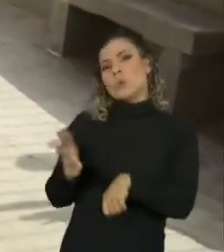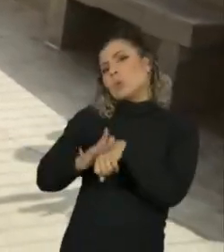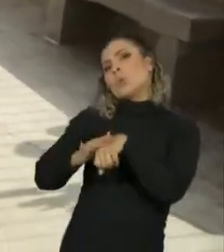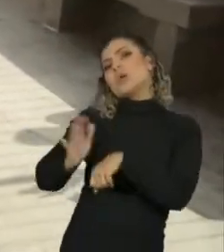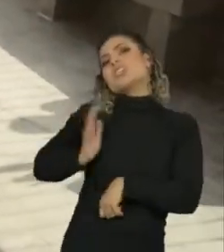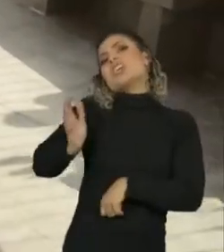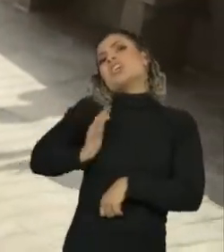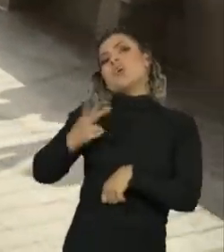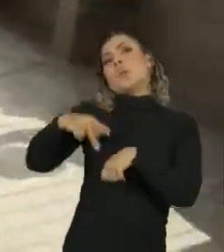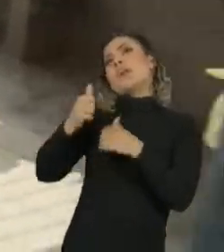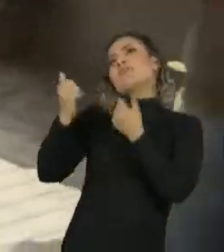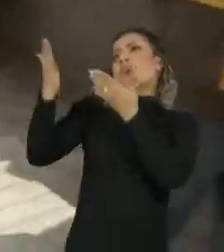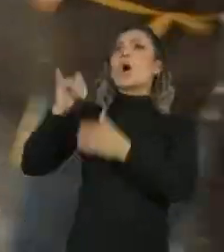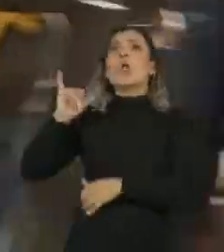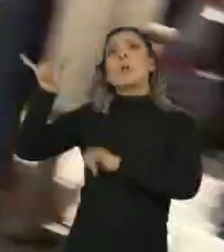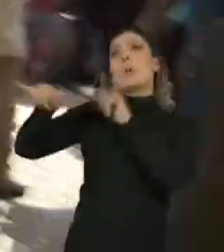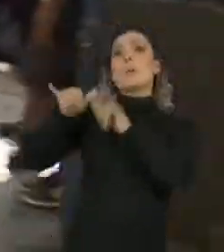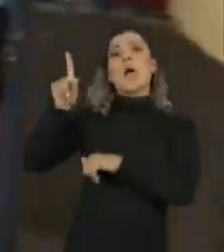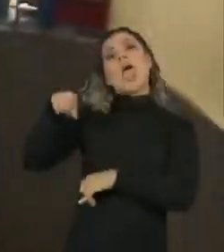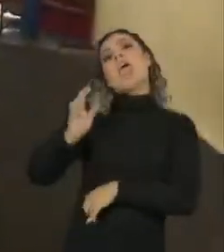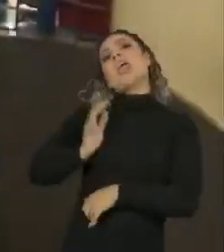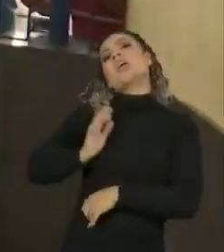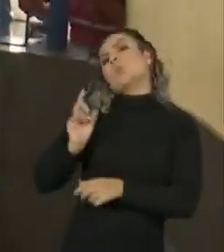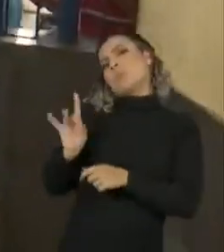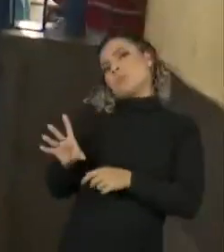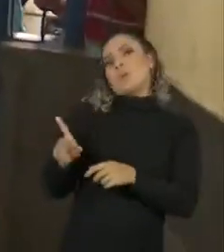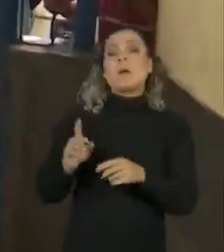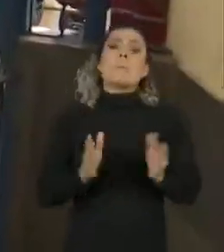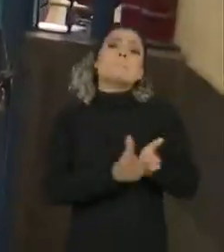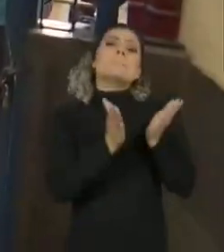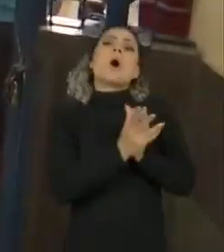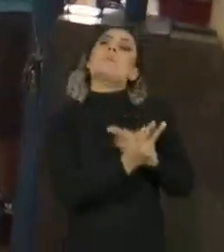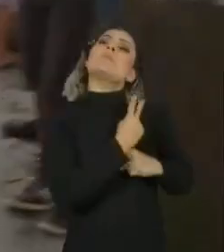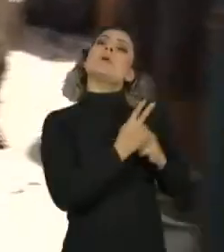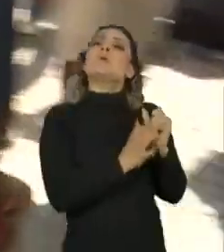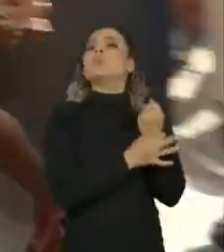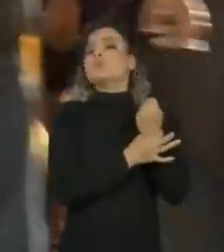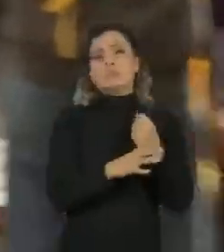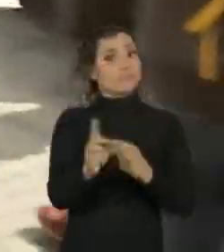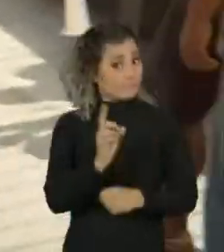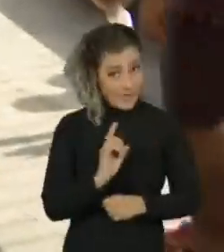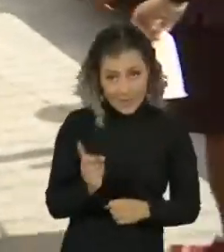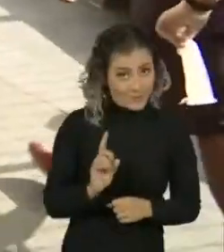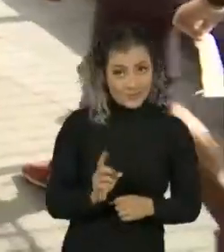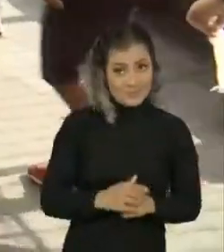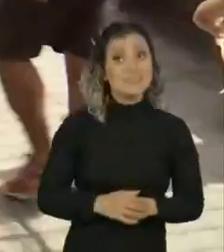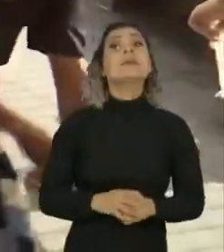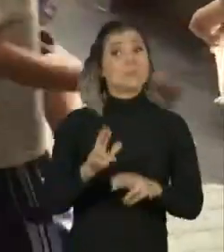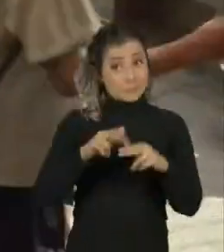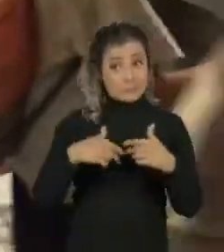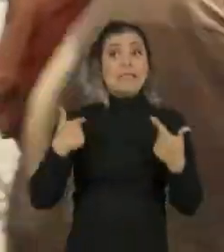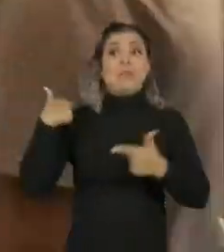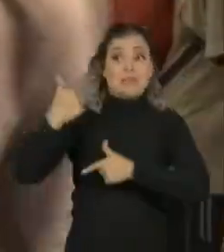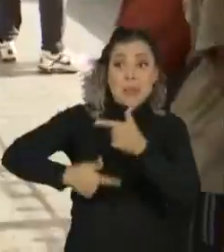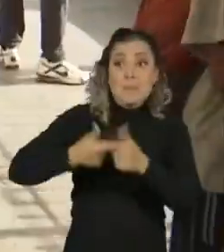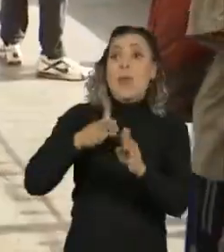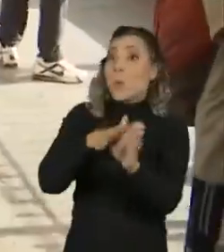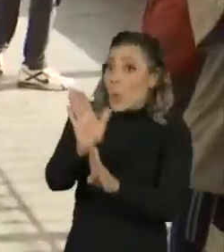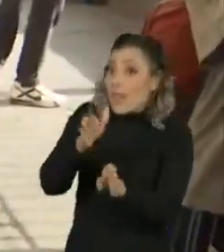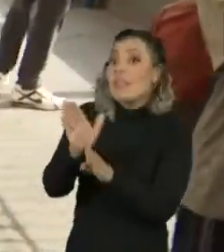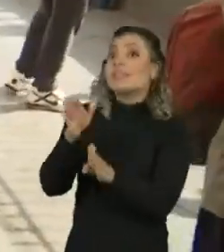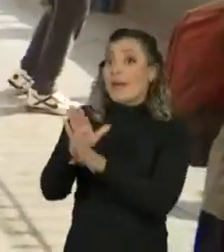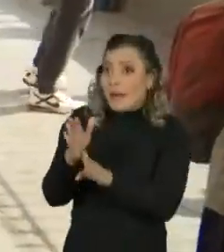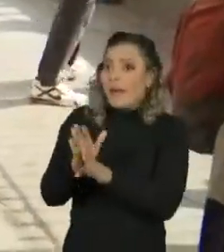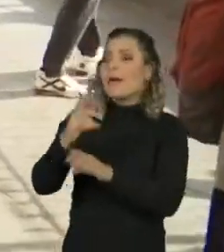veio trazida por pessoas que viajam para a Europa e que eles estariam, portanto, seguros disso tudo. Então, a gente tem tido todo um trabalho de